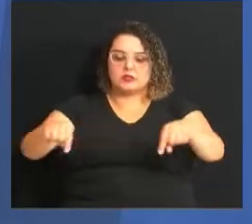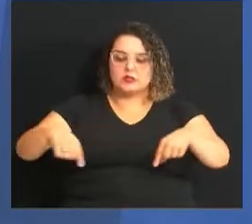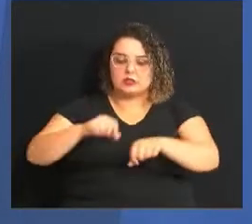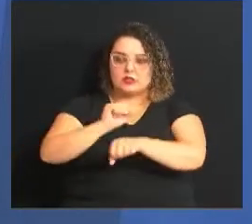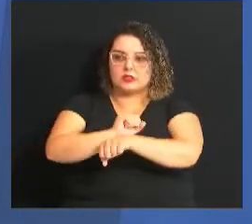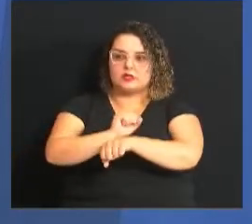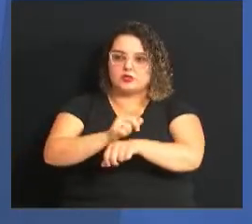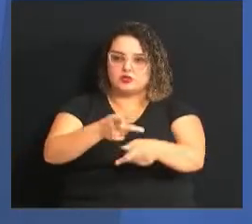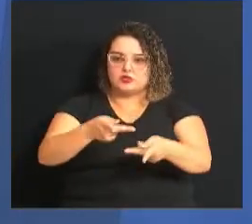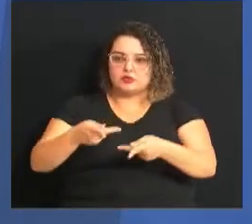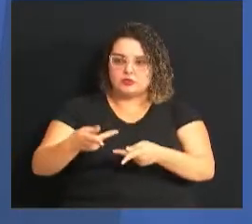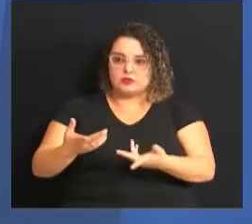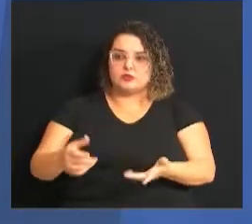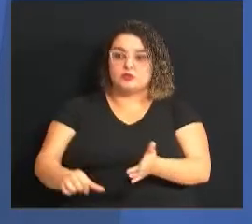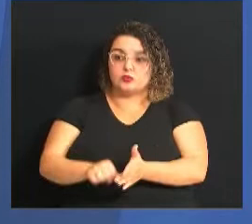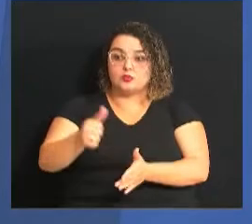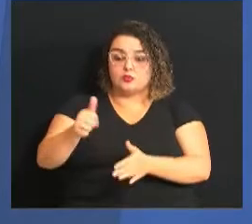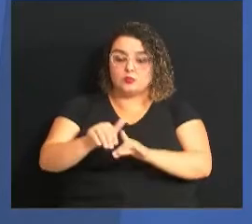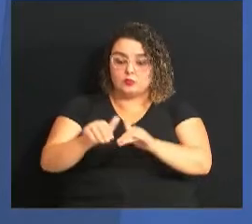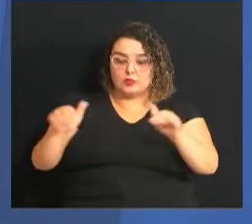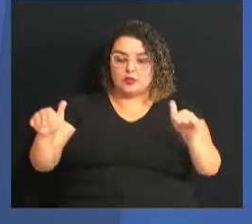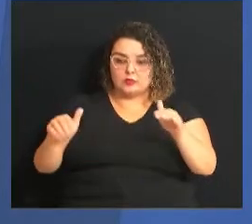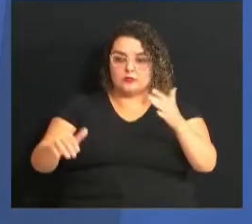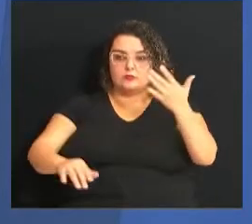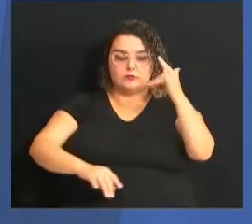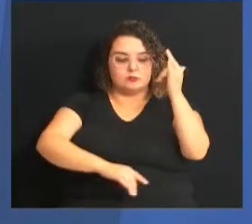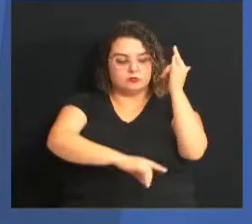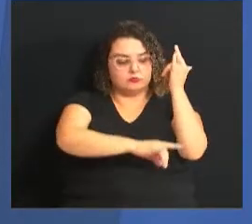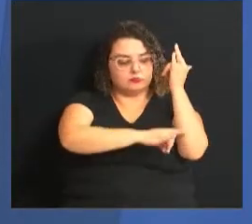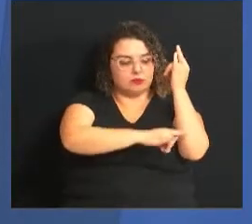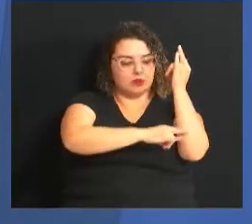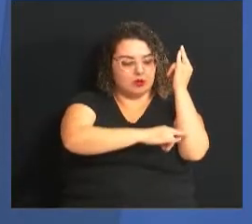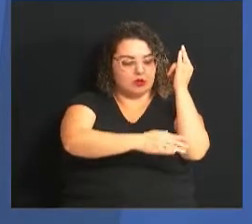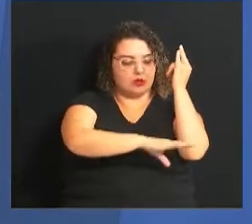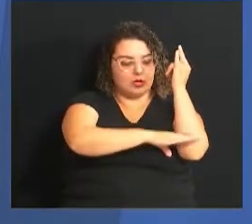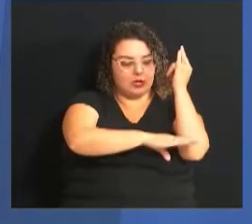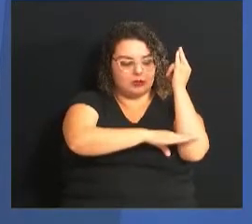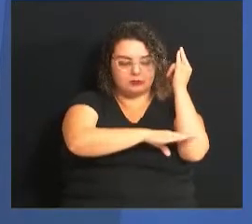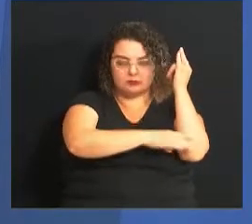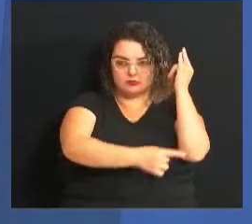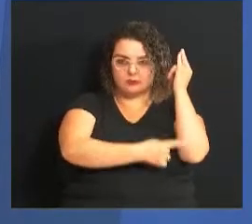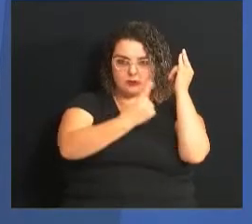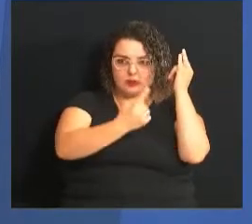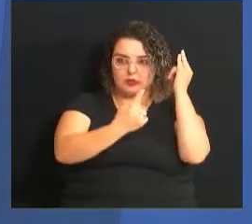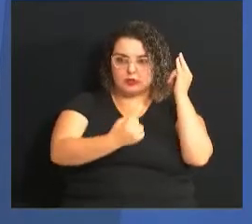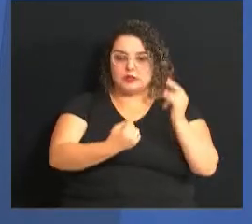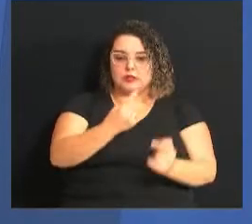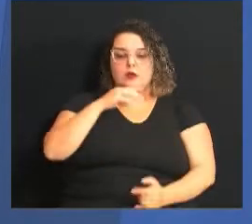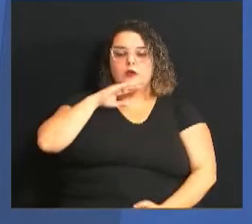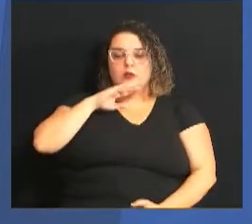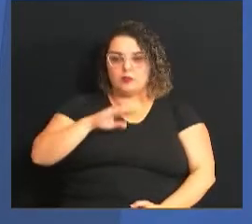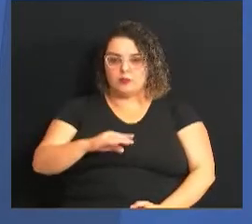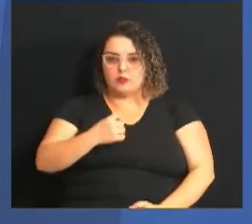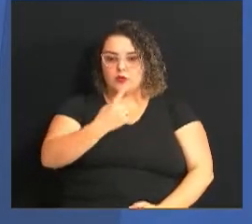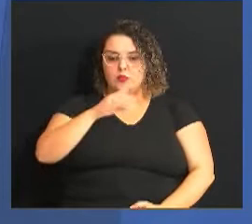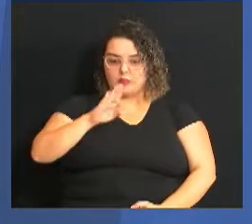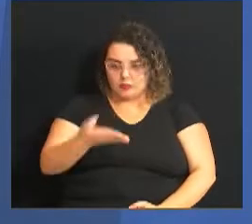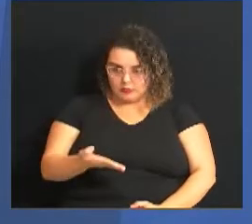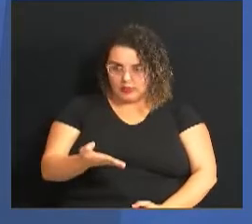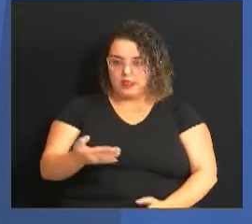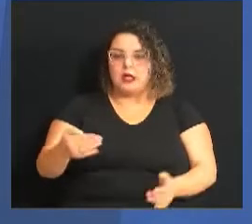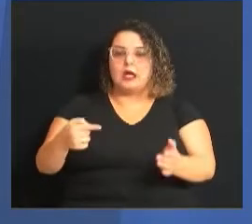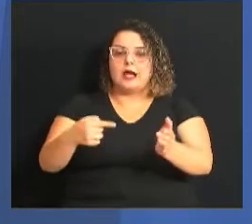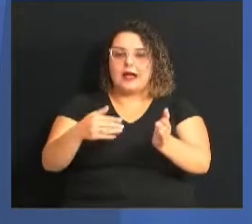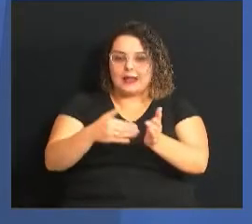visitas. No primeiro andar, que é a UTI geral, as visitas serão da 1h30 da tarde a